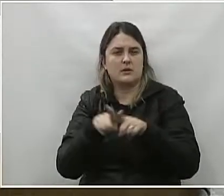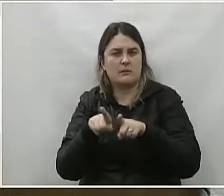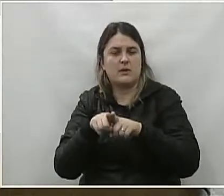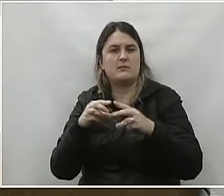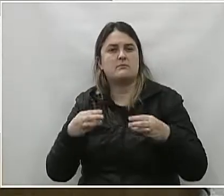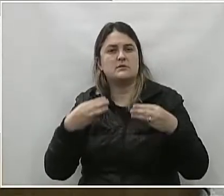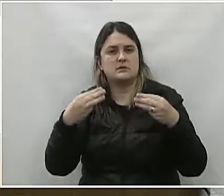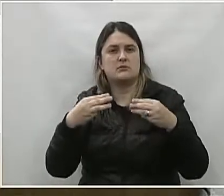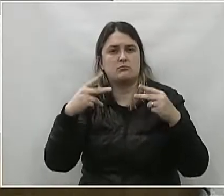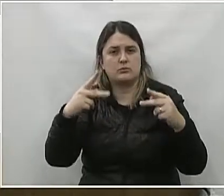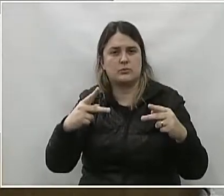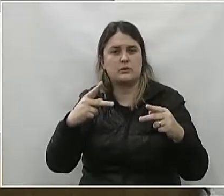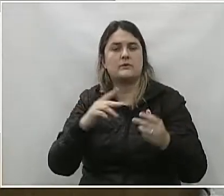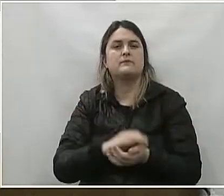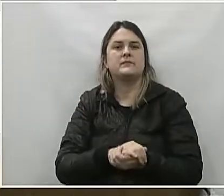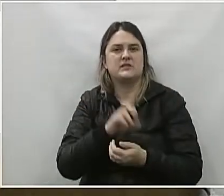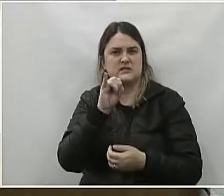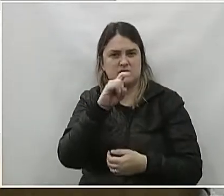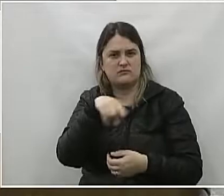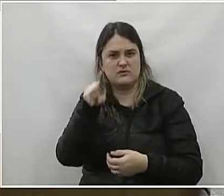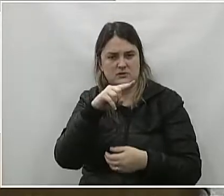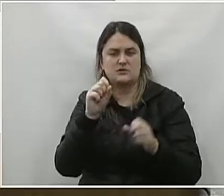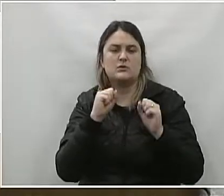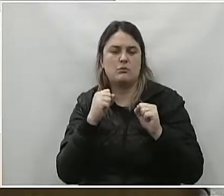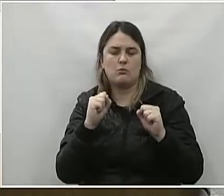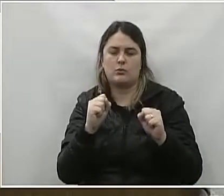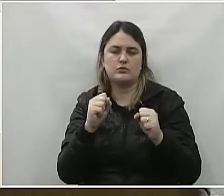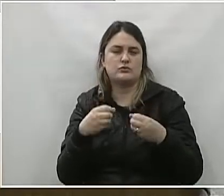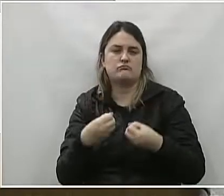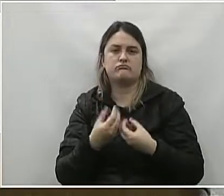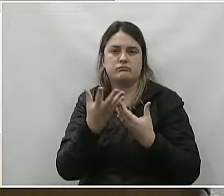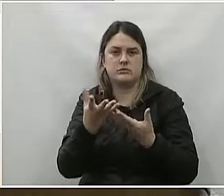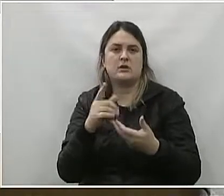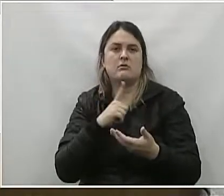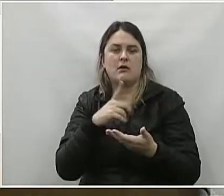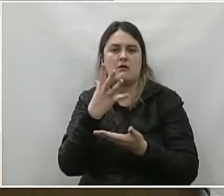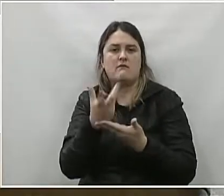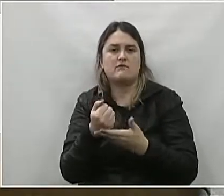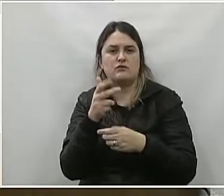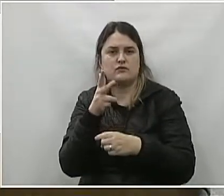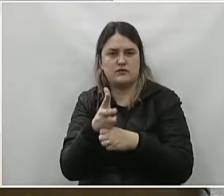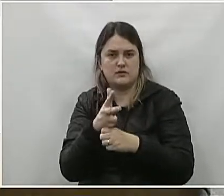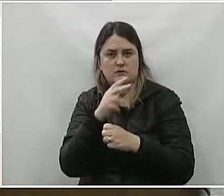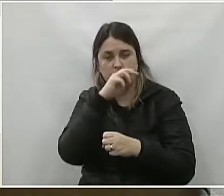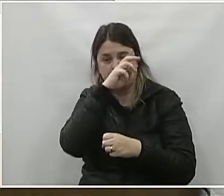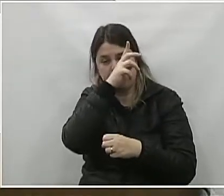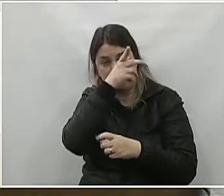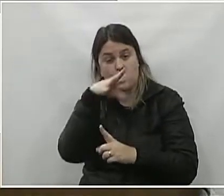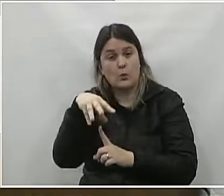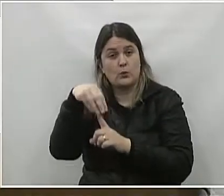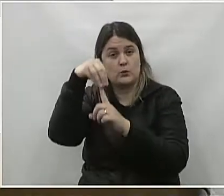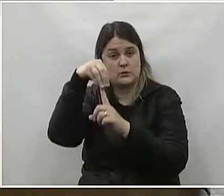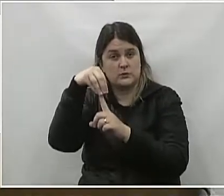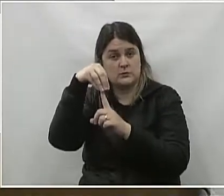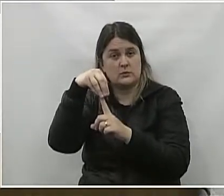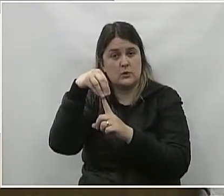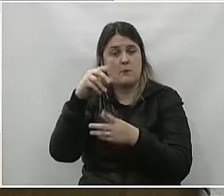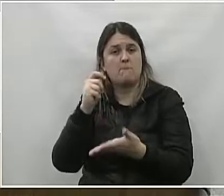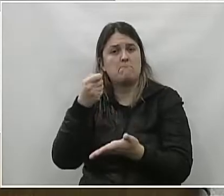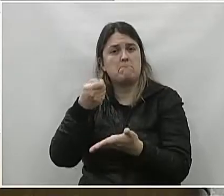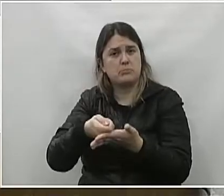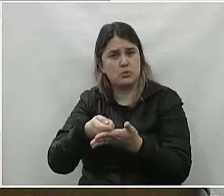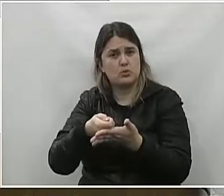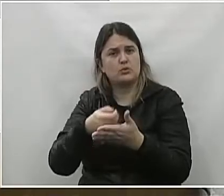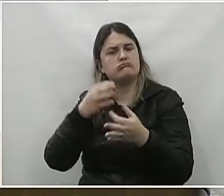do Ministério Público, se alguém quiser eu passo os depoimentos aqui, está gravado em vídeo, que foi o único que que